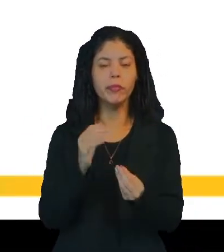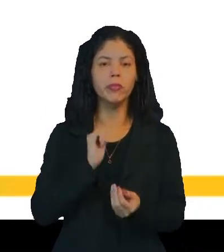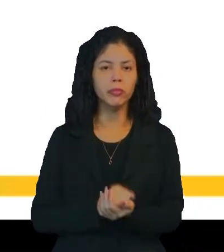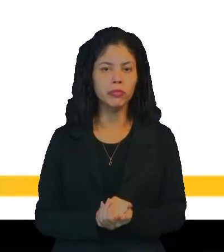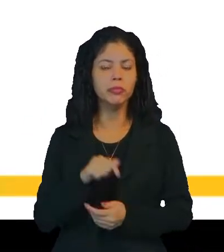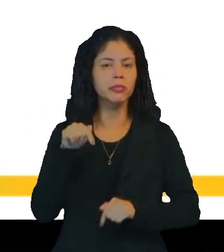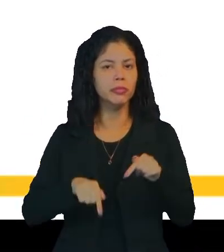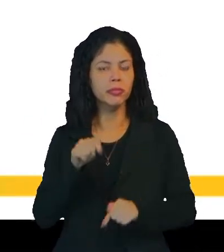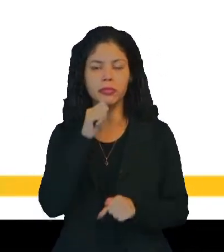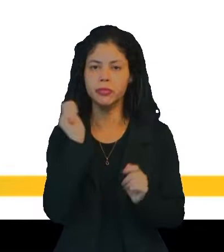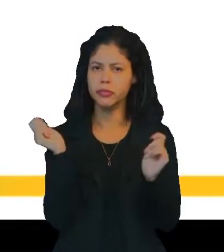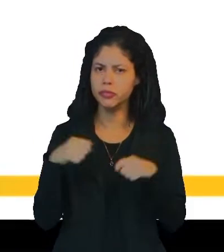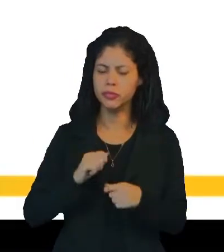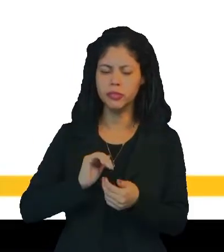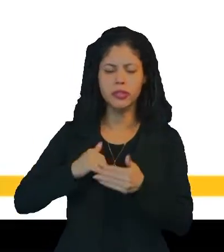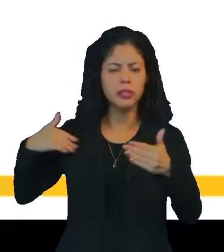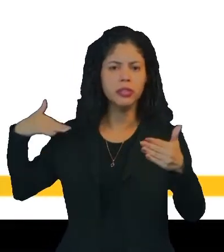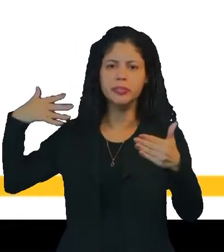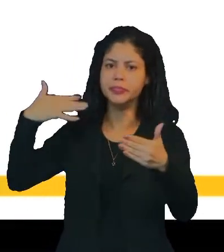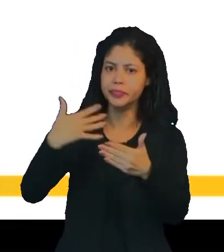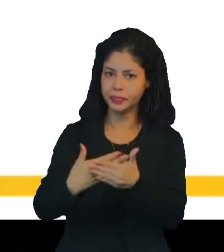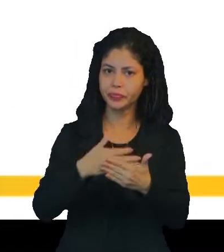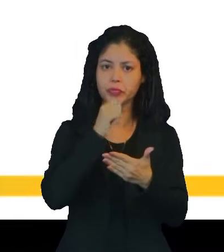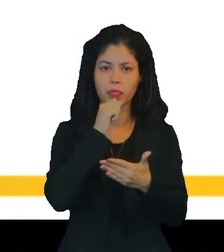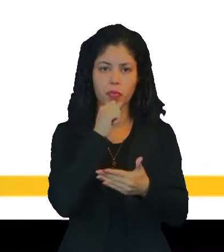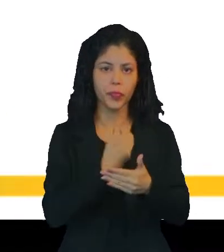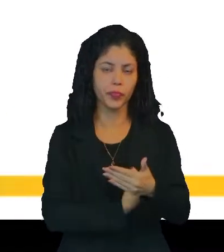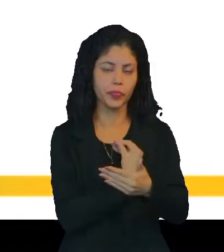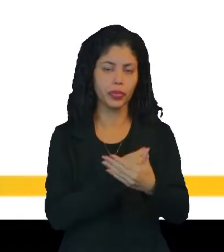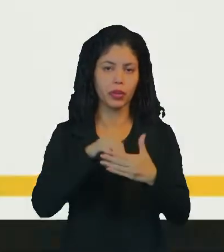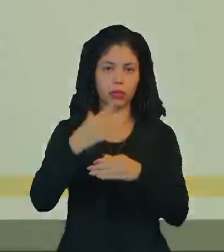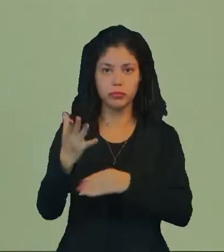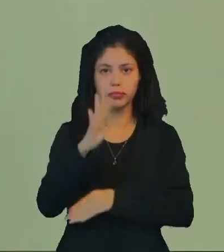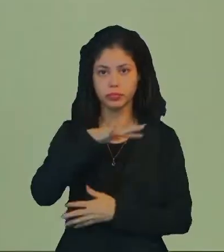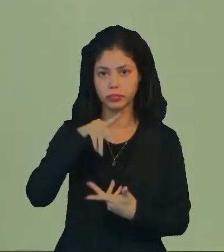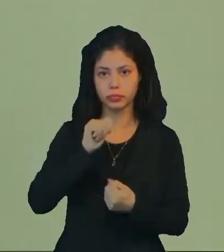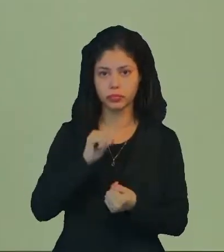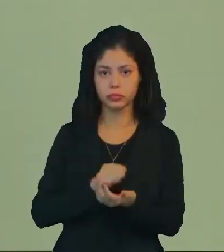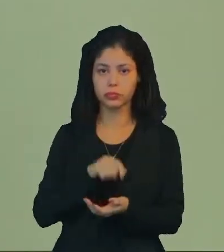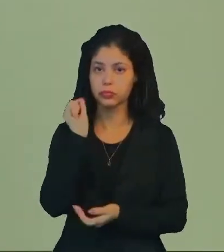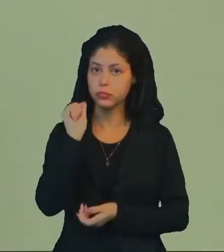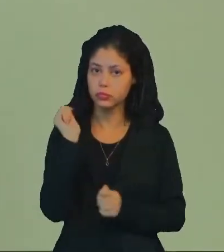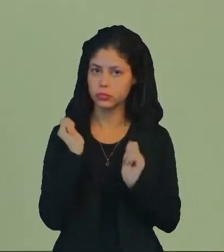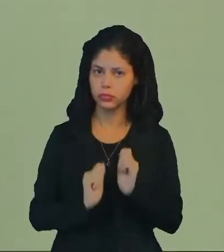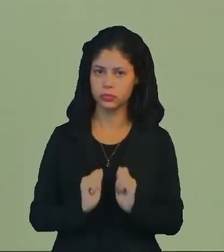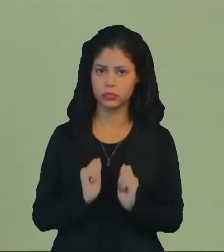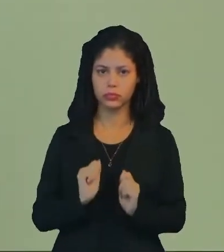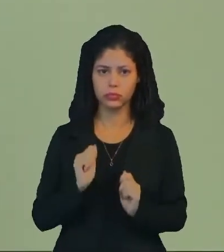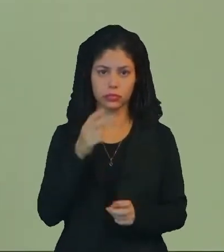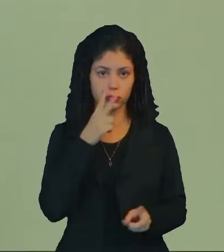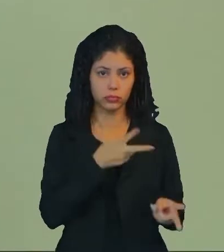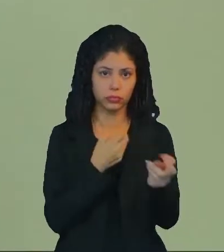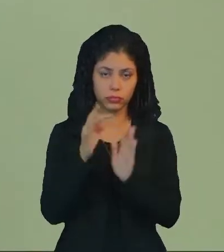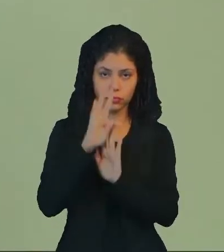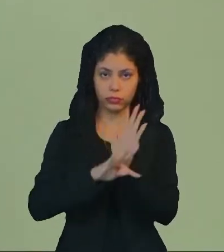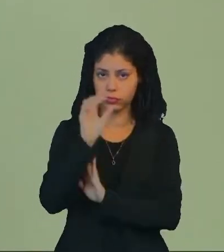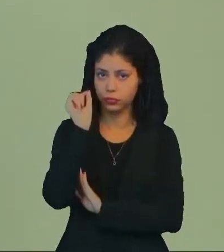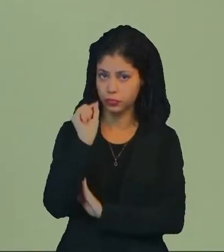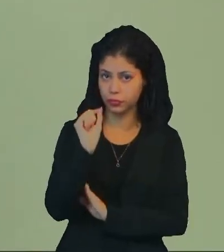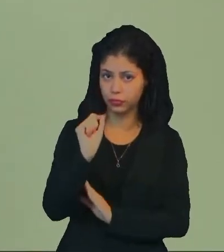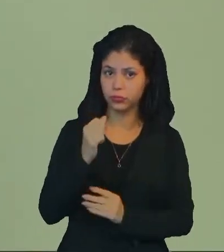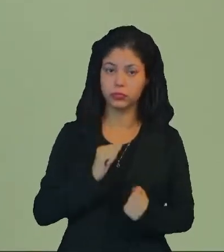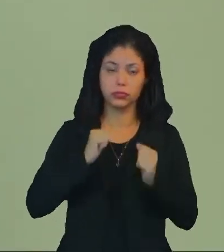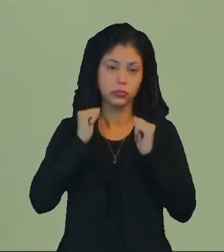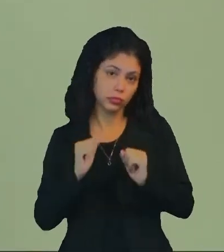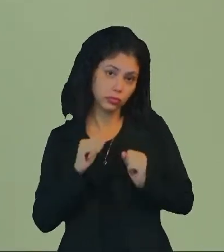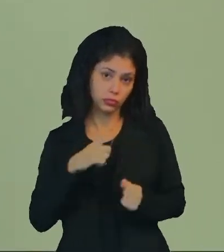galáxias, o que possibilita o avanço de estudos científicos sobre a vida fora da Terra. Então, o que nós podemos observar com o texto é que,